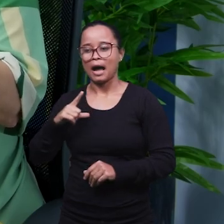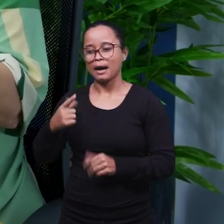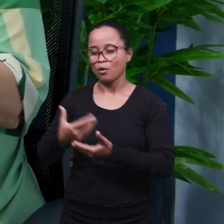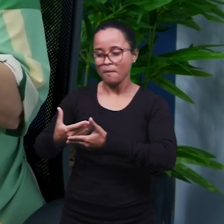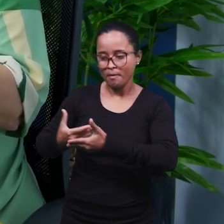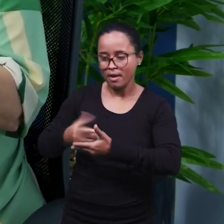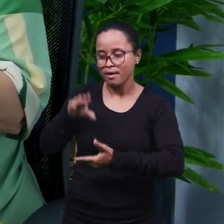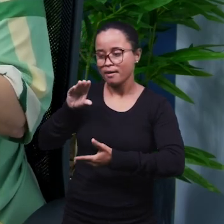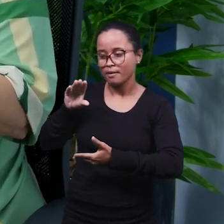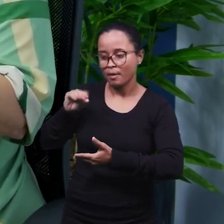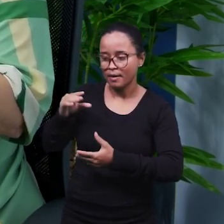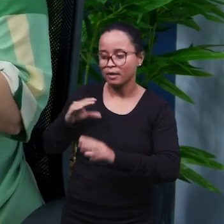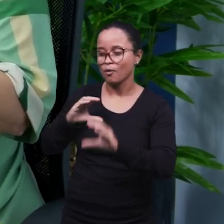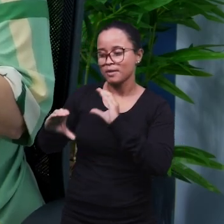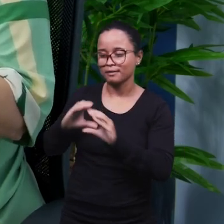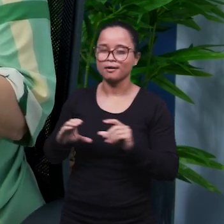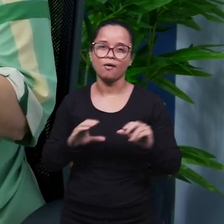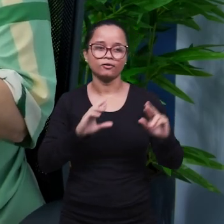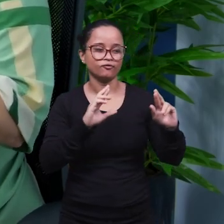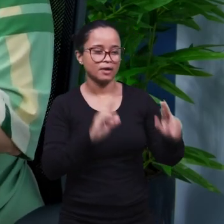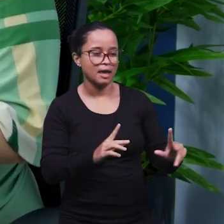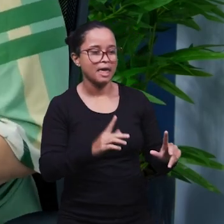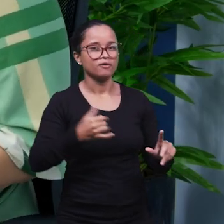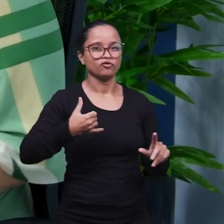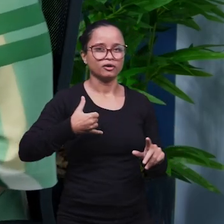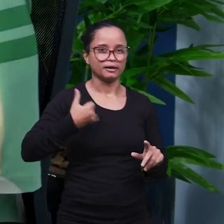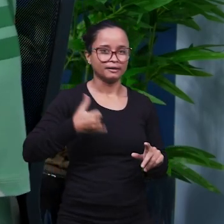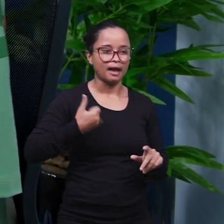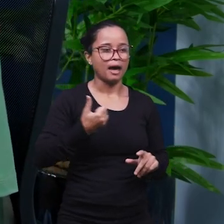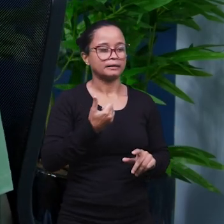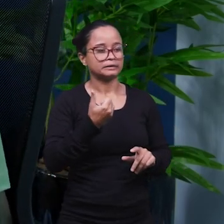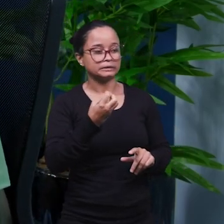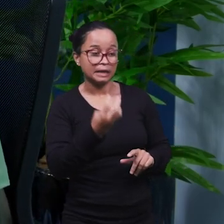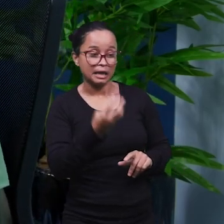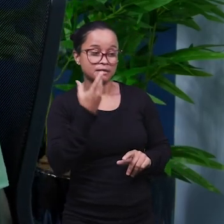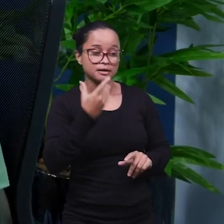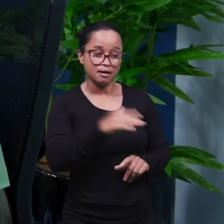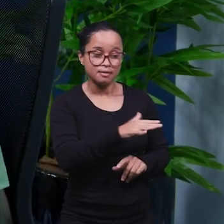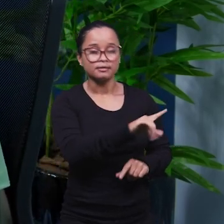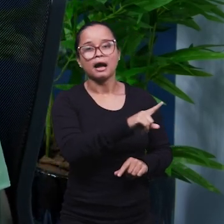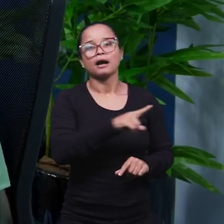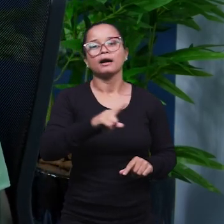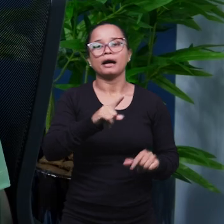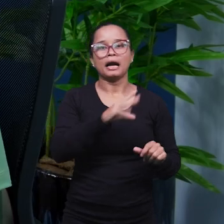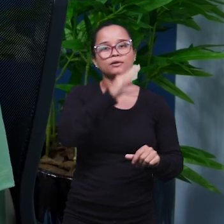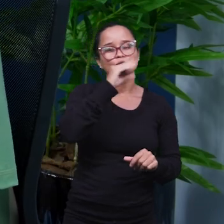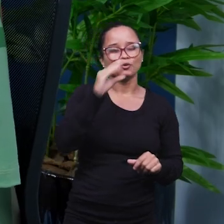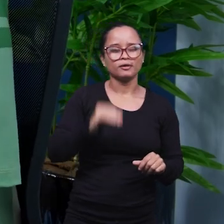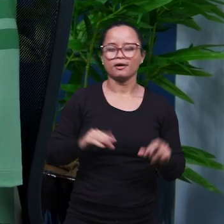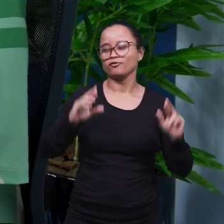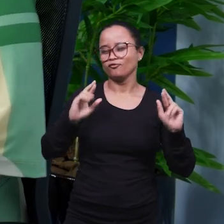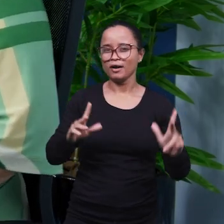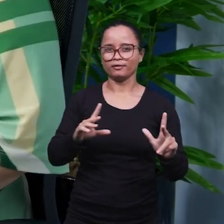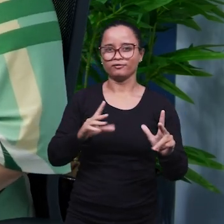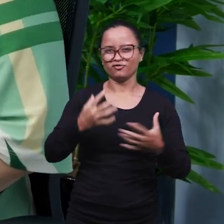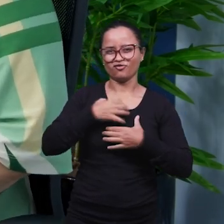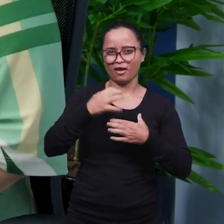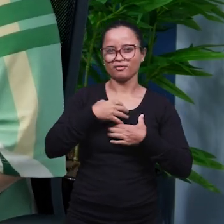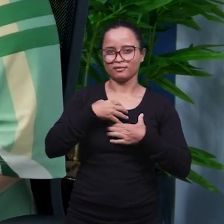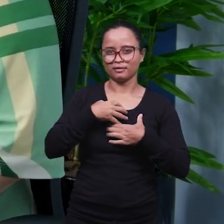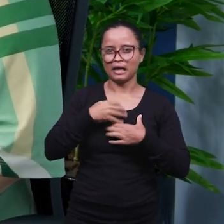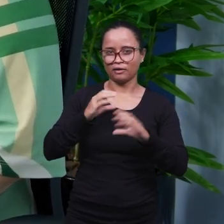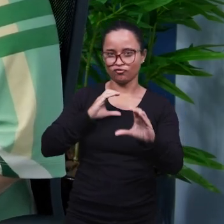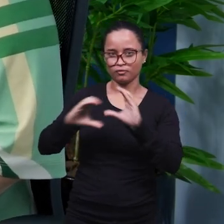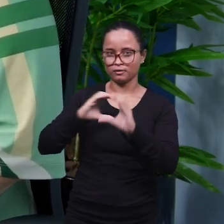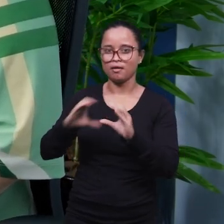3 a 6 de outra forma e com adolescente de outra. Então, o que muda é exatamente isso. E